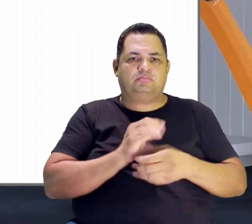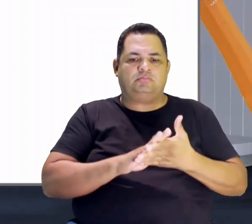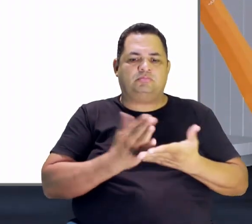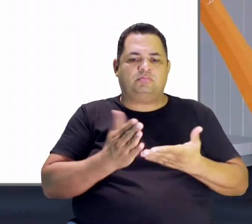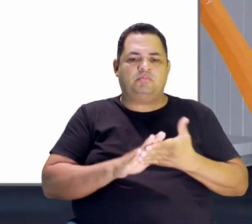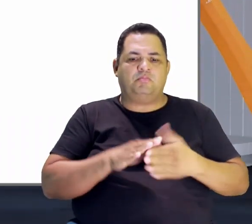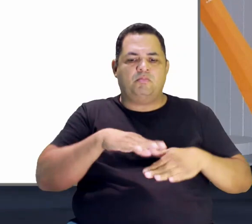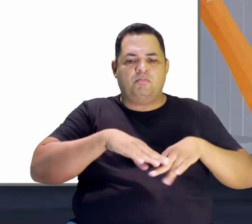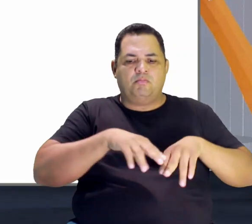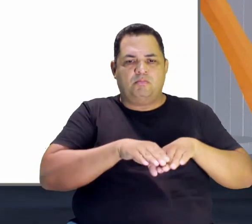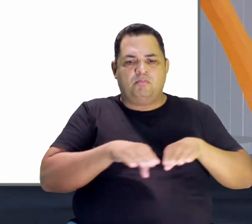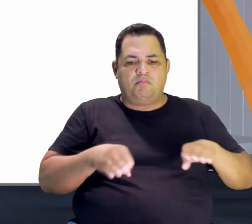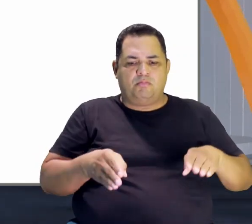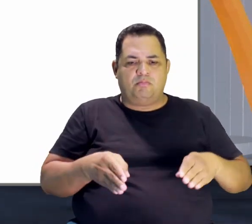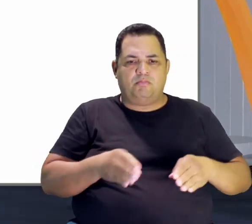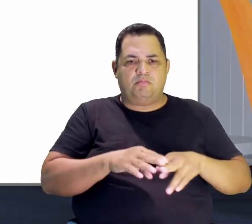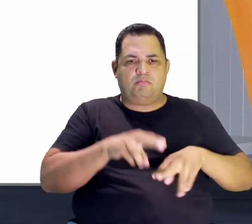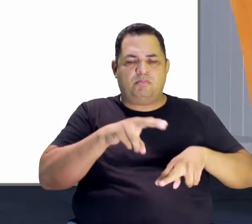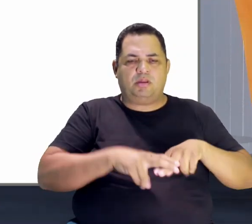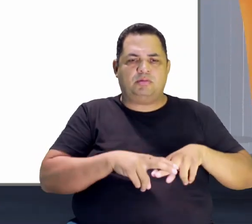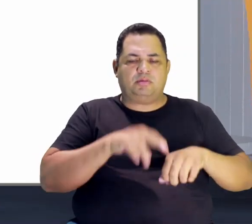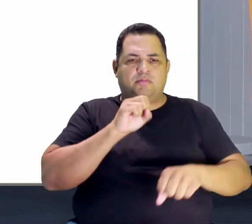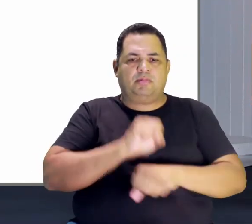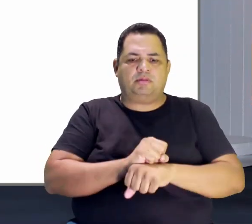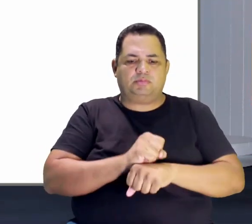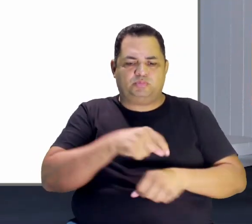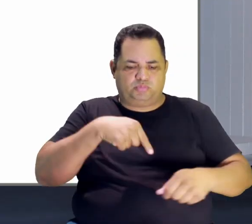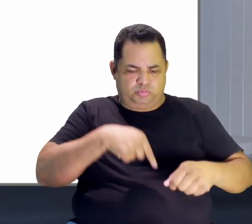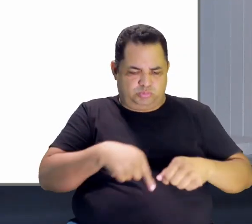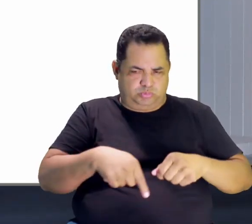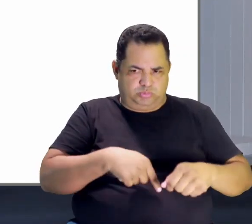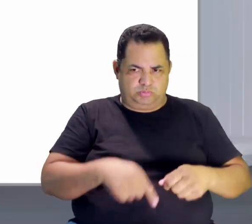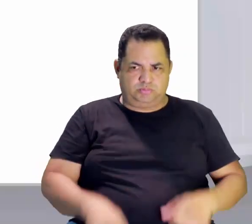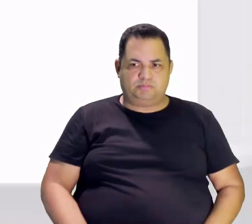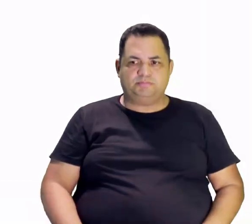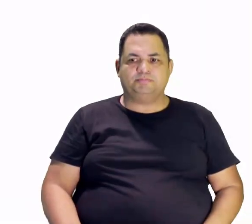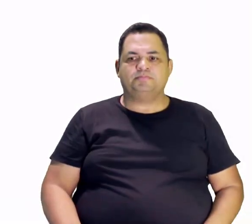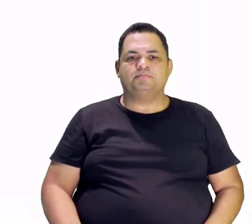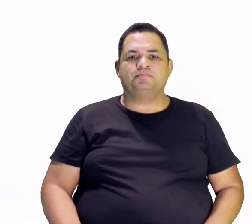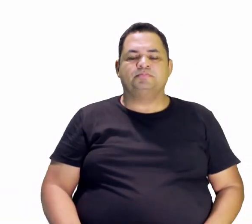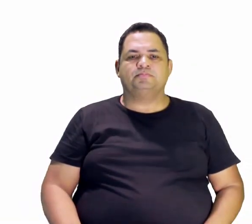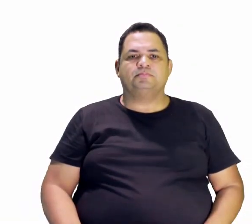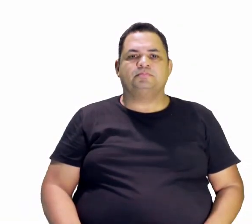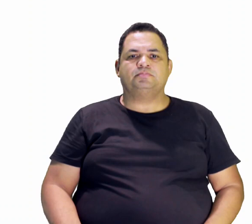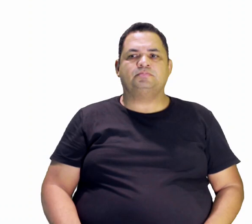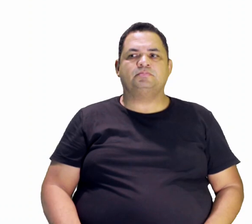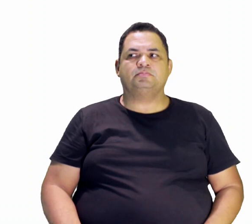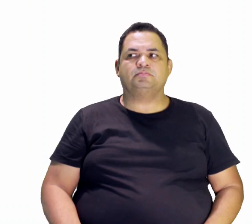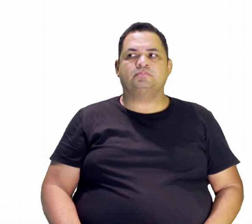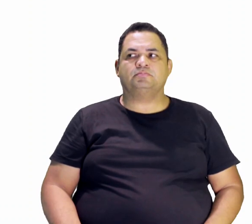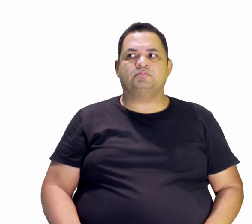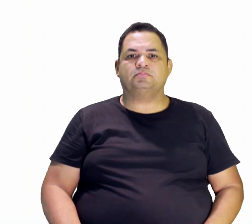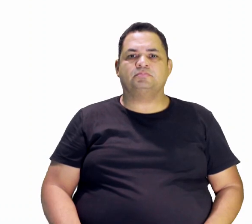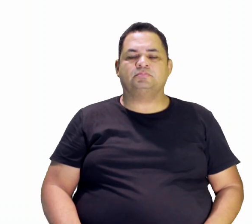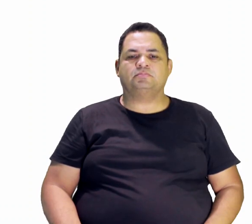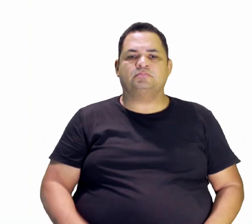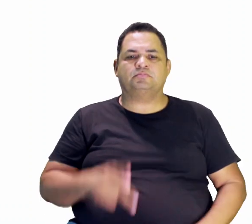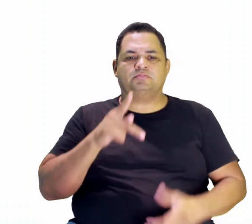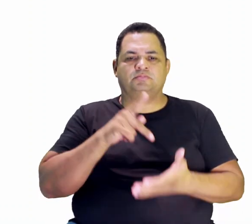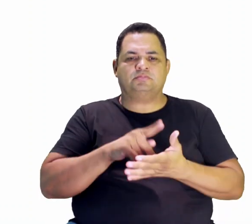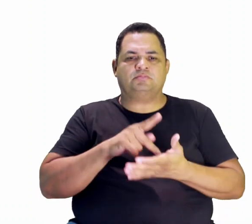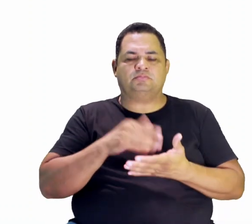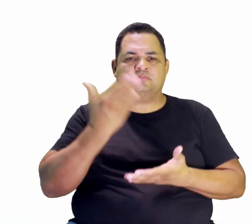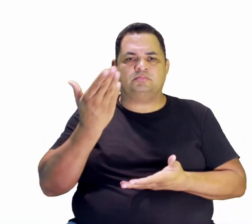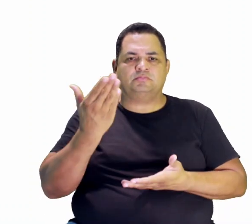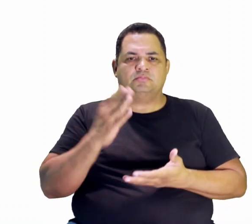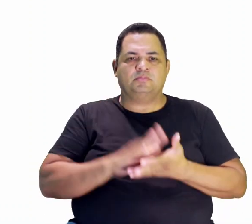né? Soldado ali no piso do ônibus. Vamos lá, então? Ok? Então, na verdade, é isso.